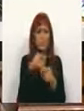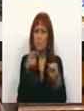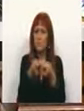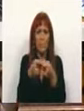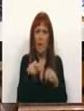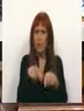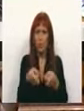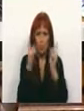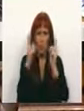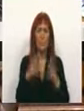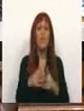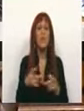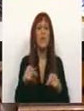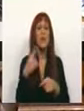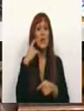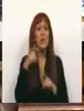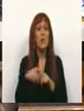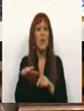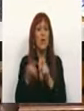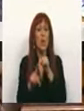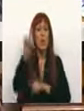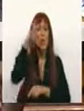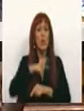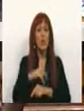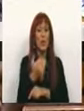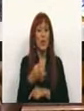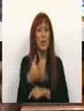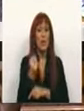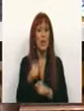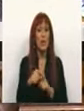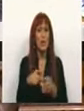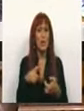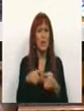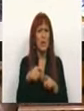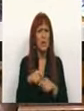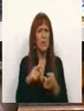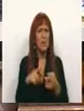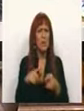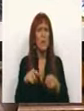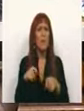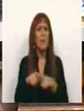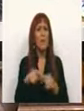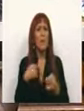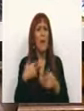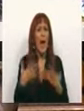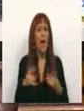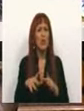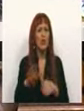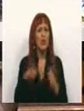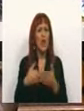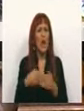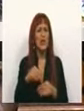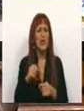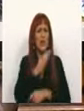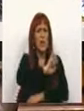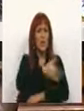dos lugares. Foi detectada na zona norte do país, em 2015, um inseto, denominado triosa, que atualmente já atingiu o Distrito de